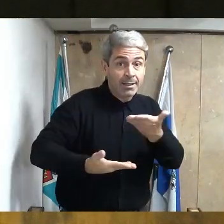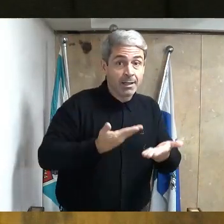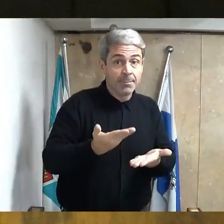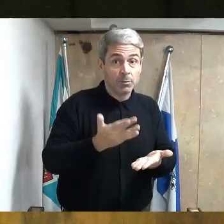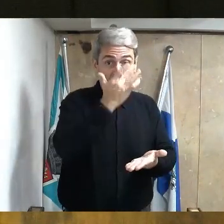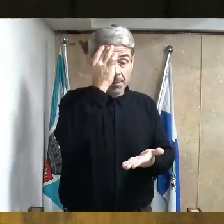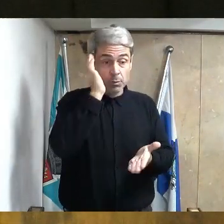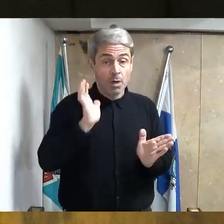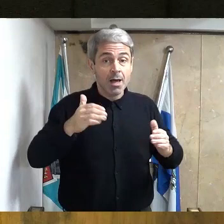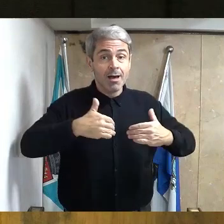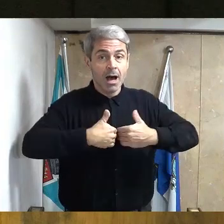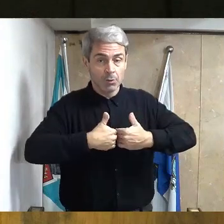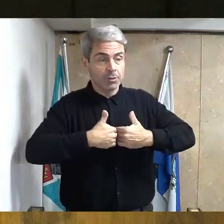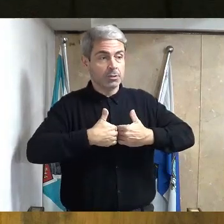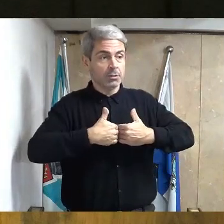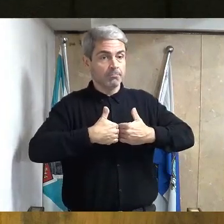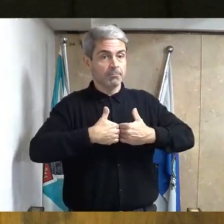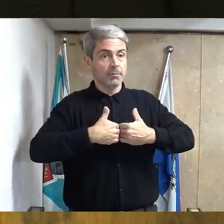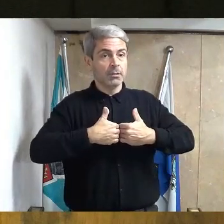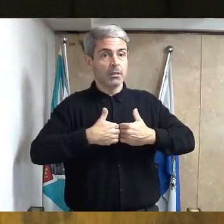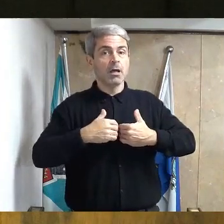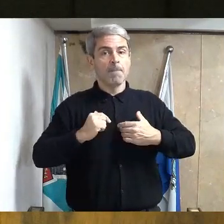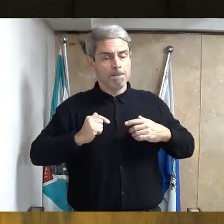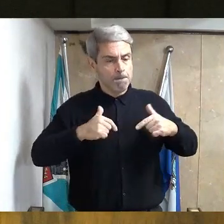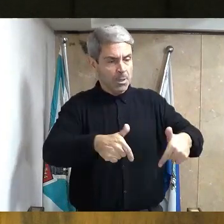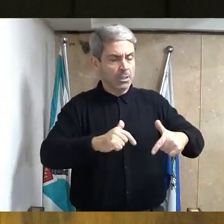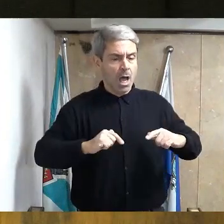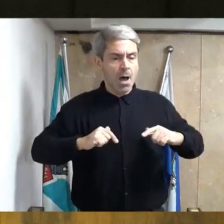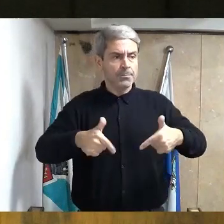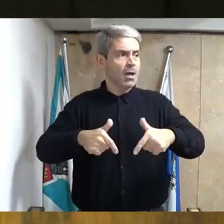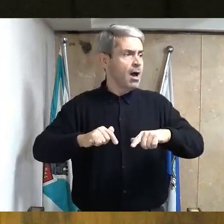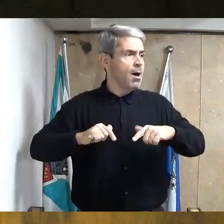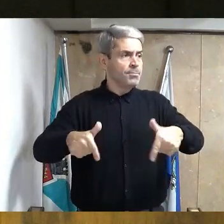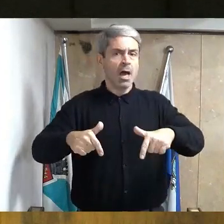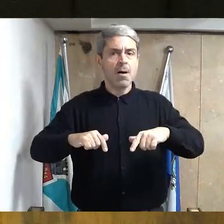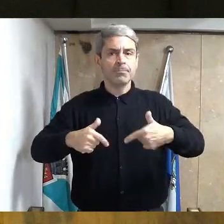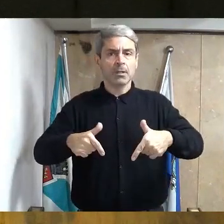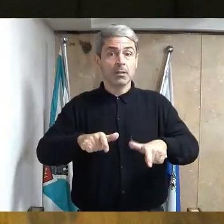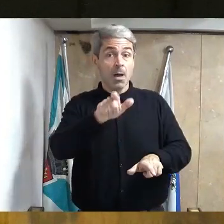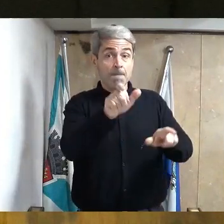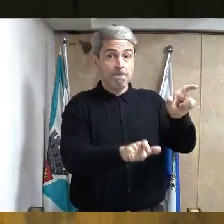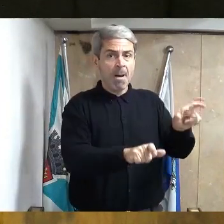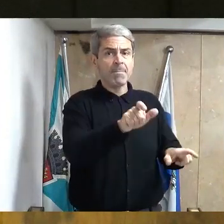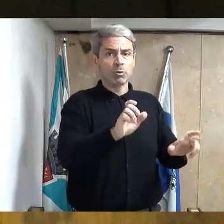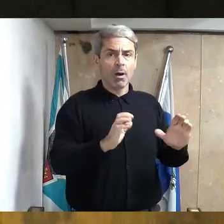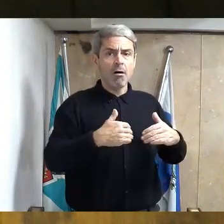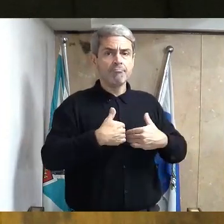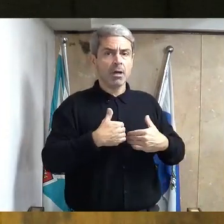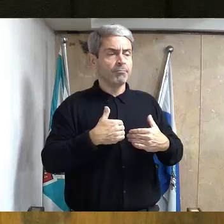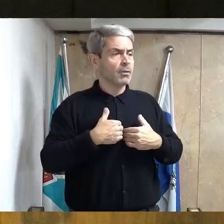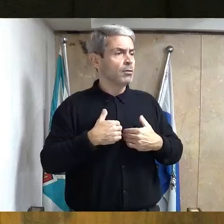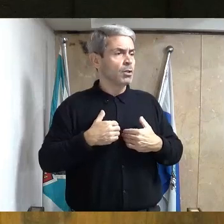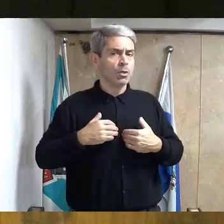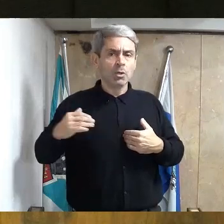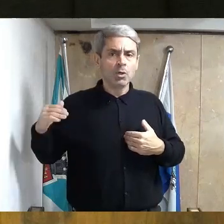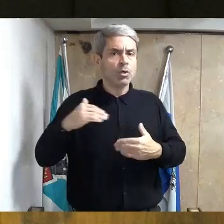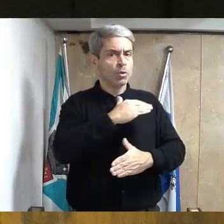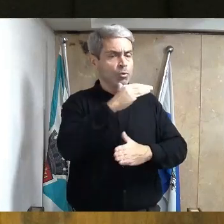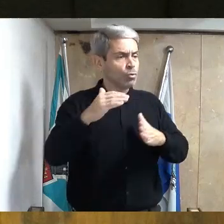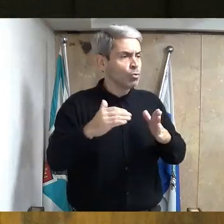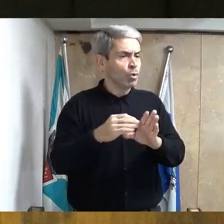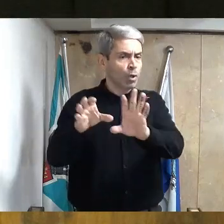autista. Minhas atuações em proteção às pessoas com espectro autista está em total consenso